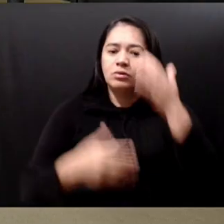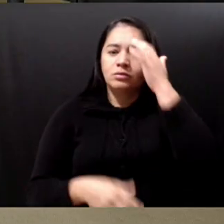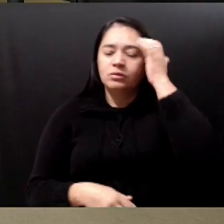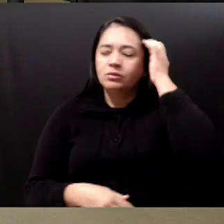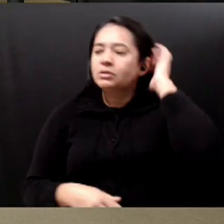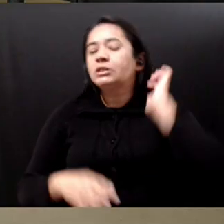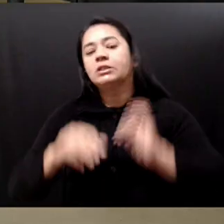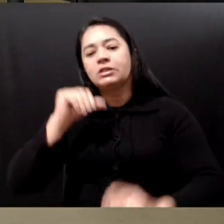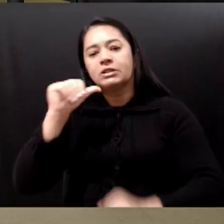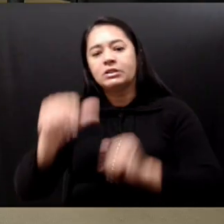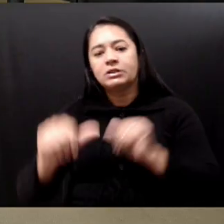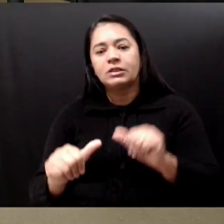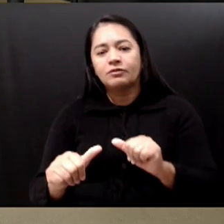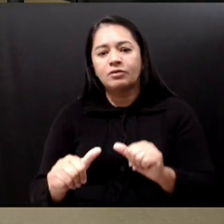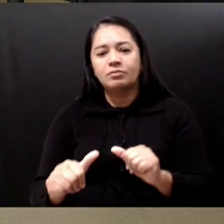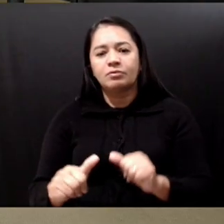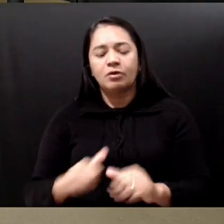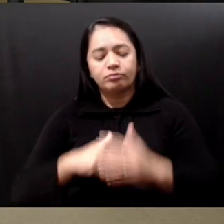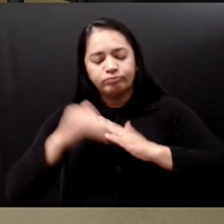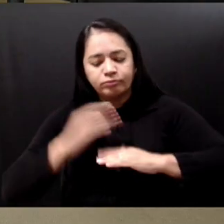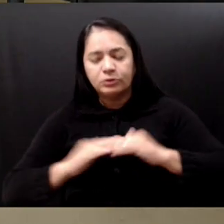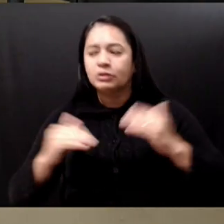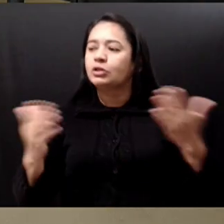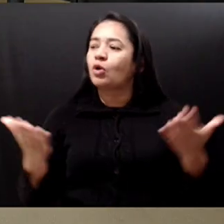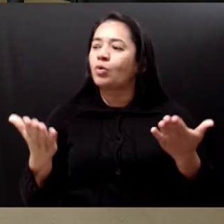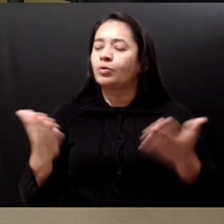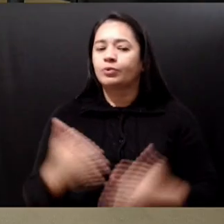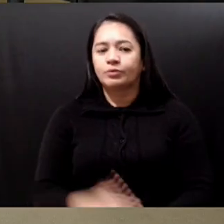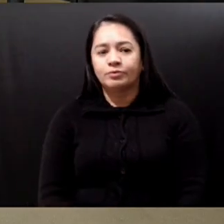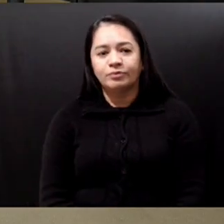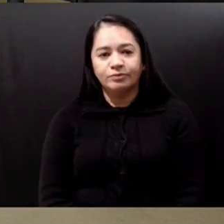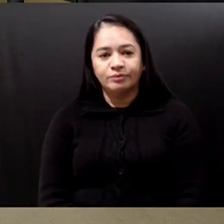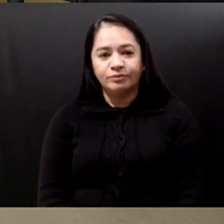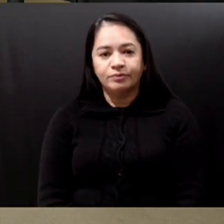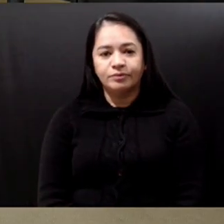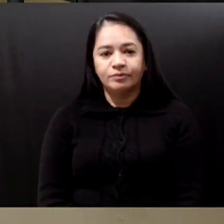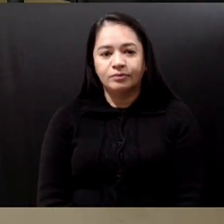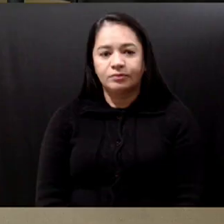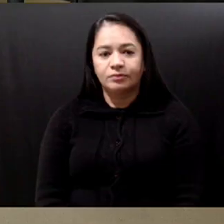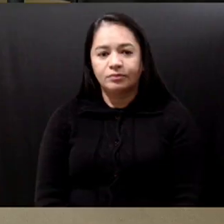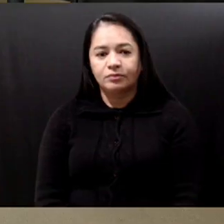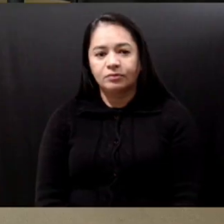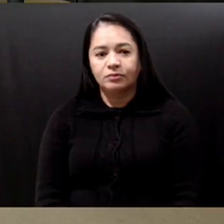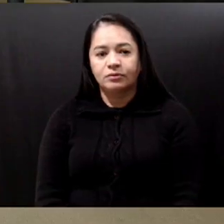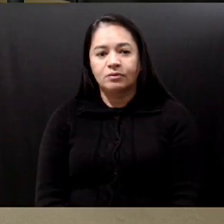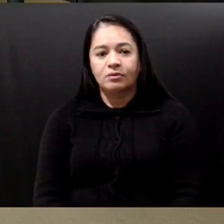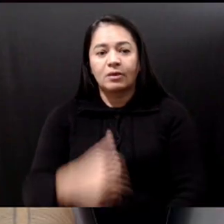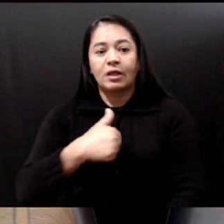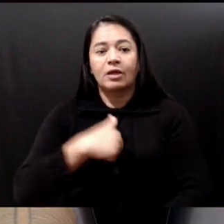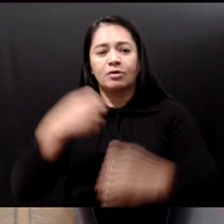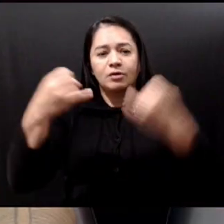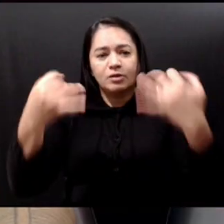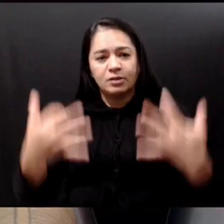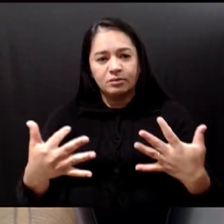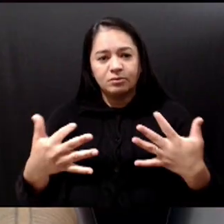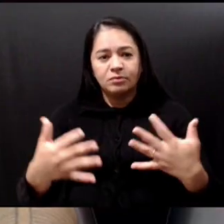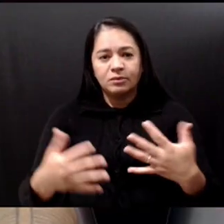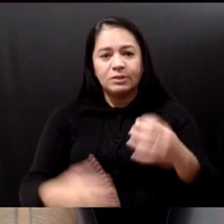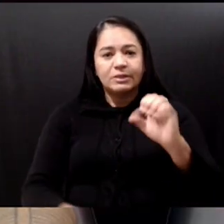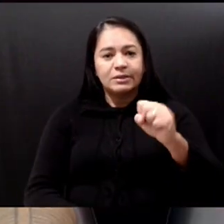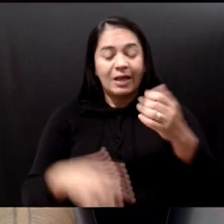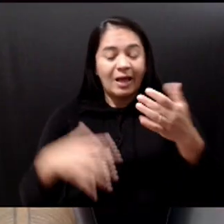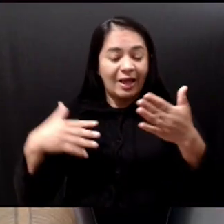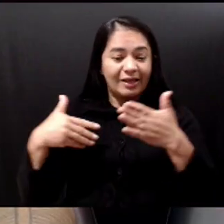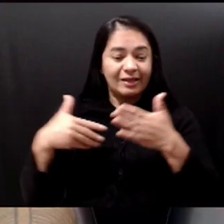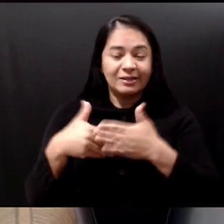na resiliência que você tem hoje? claro, bom, eu diria que isso é assim até hoje. Ele toma conta da